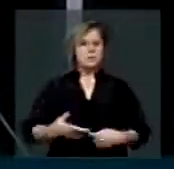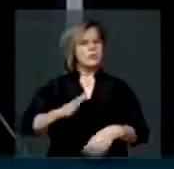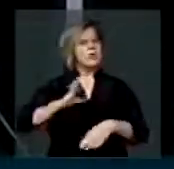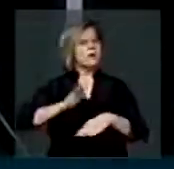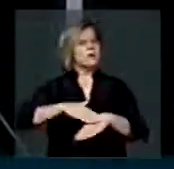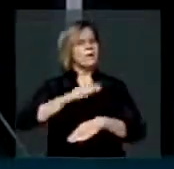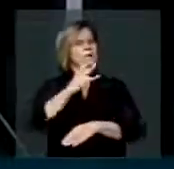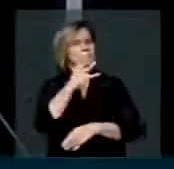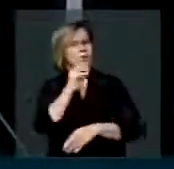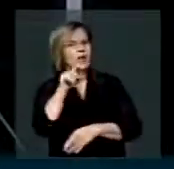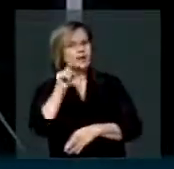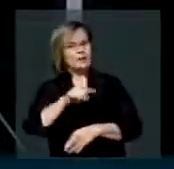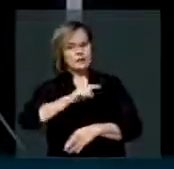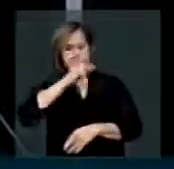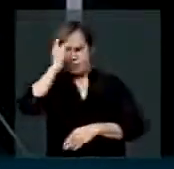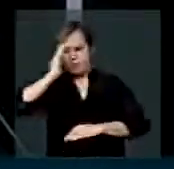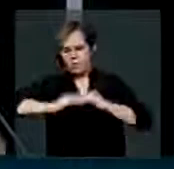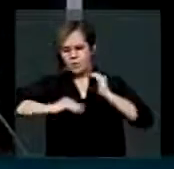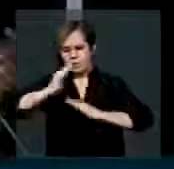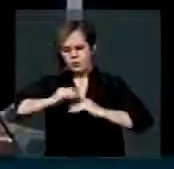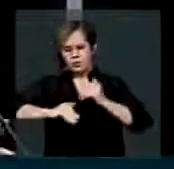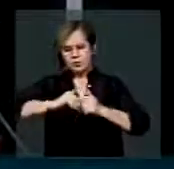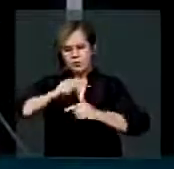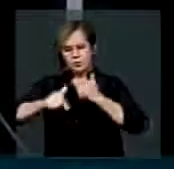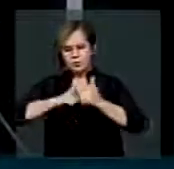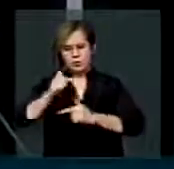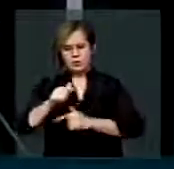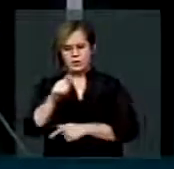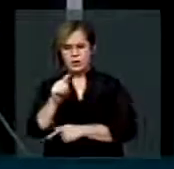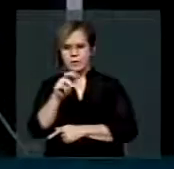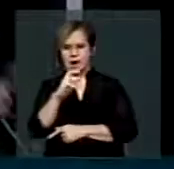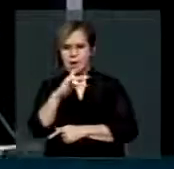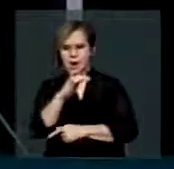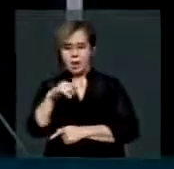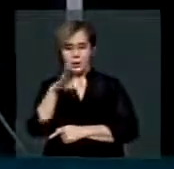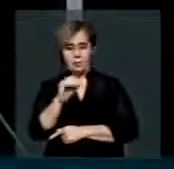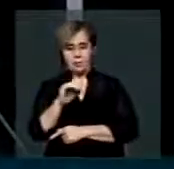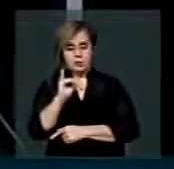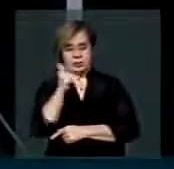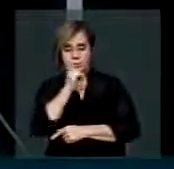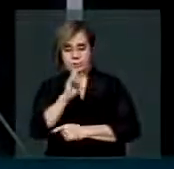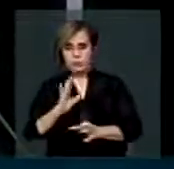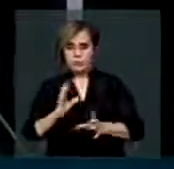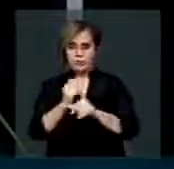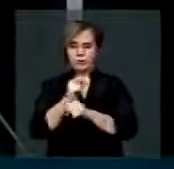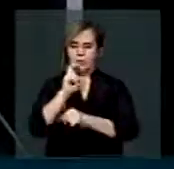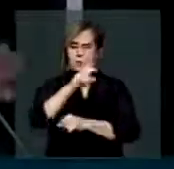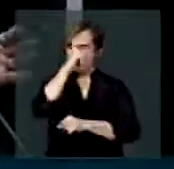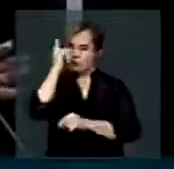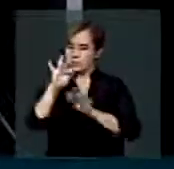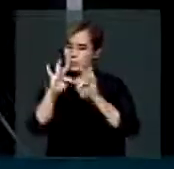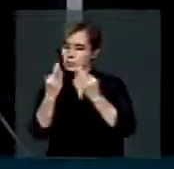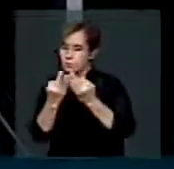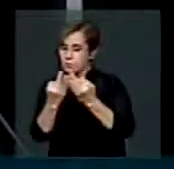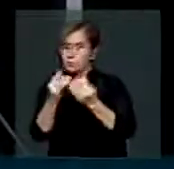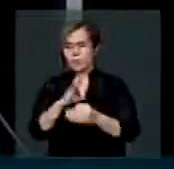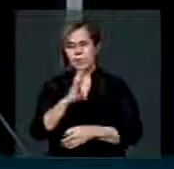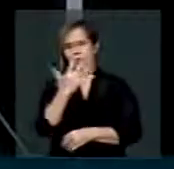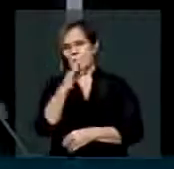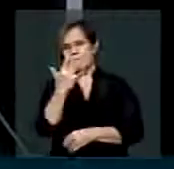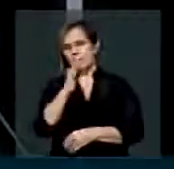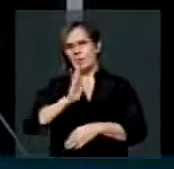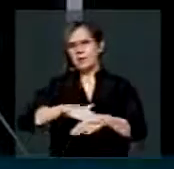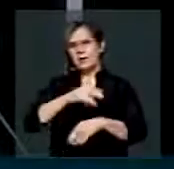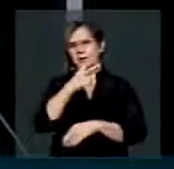de 40 mil garimpeiros, que, se você somar por 5 pessoas em cada família, nós vamos atingir aí mais